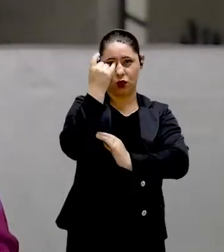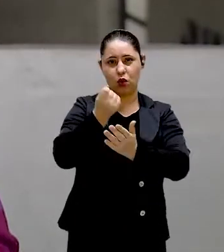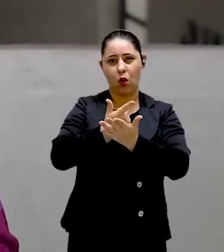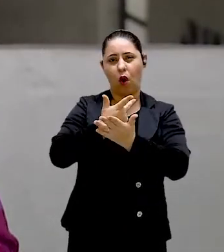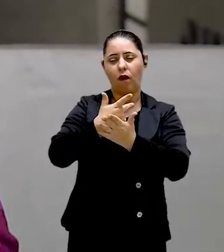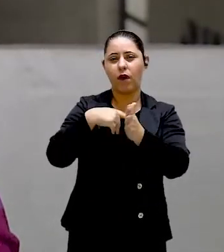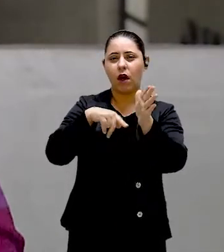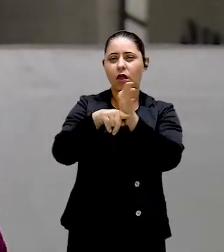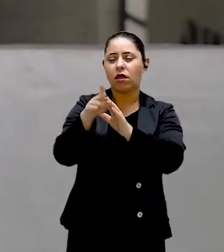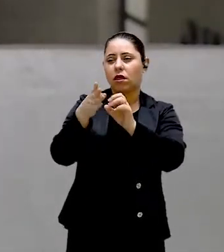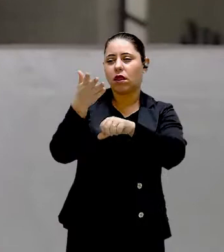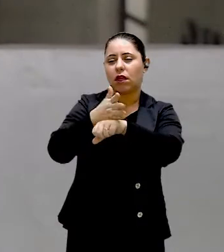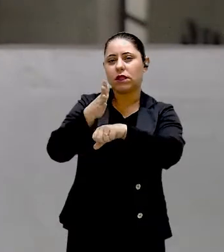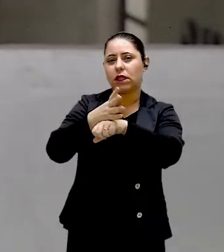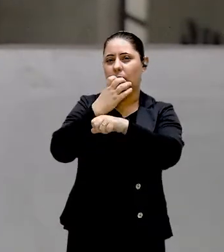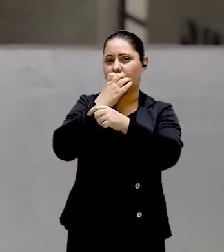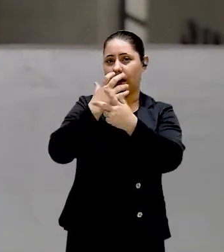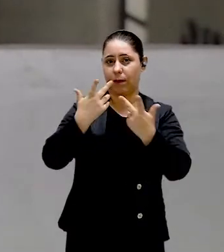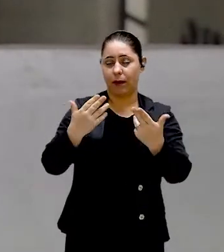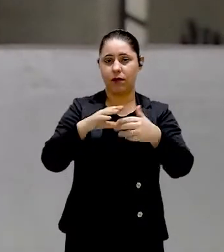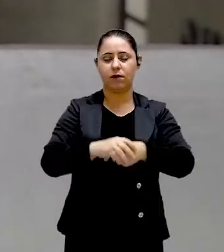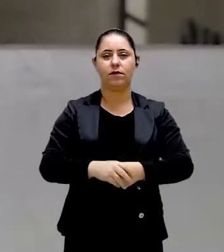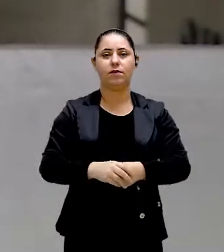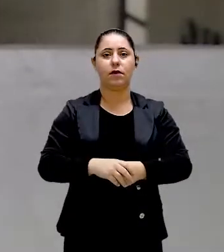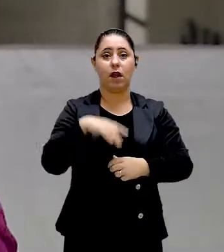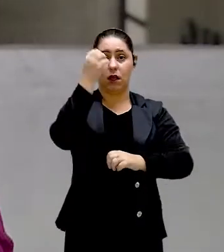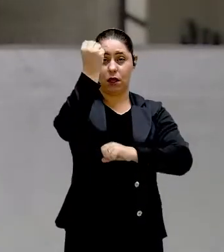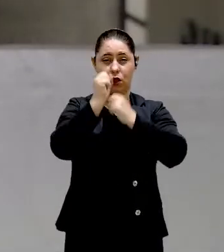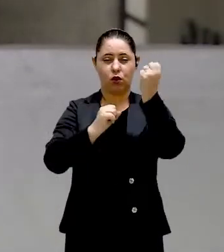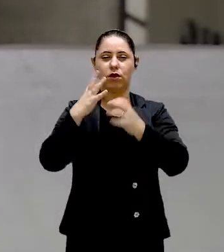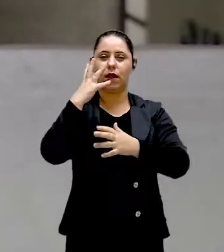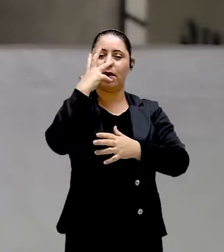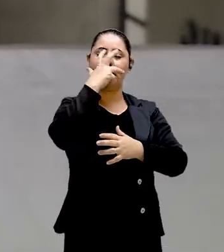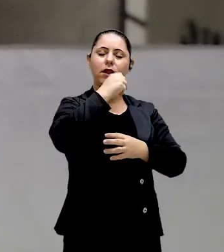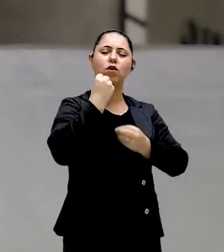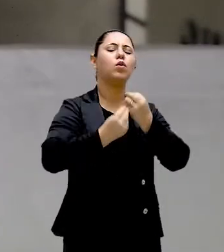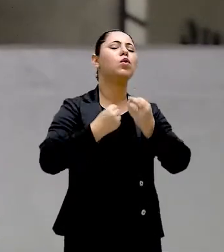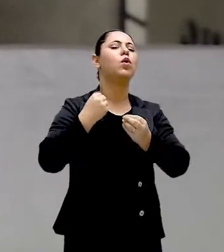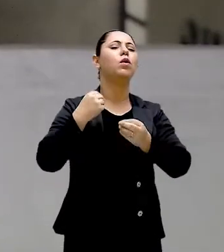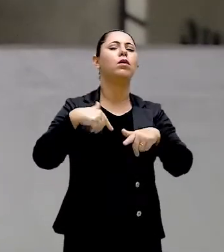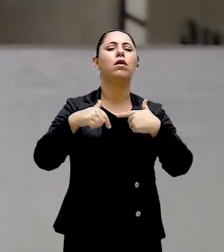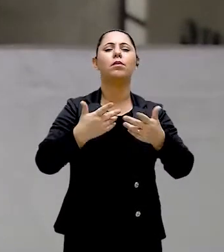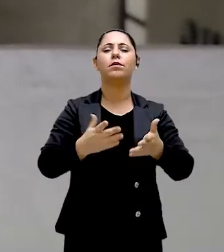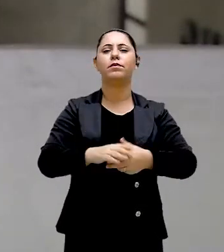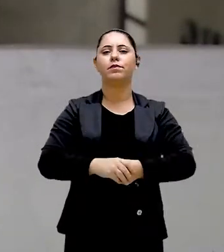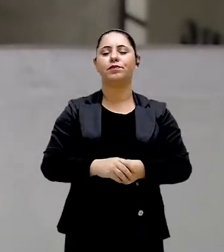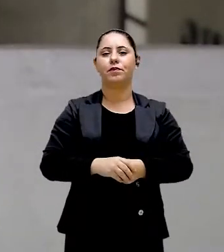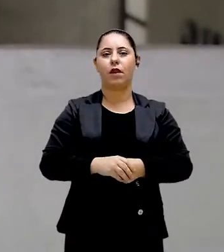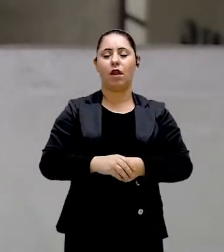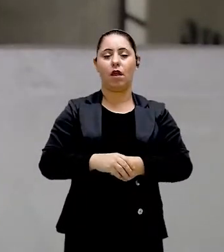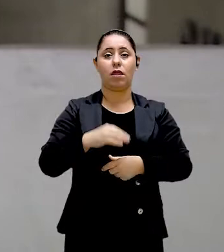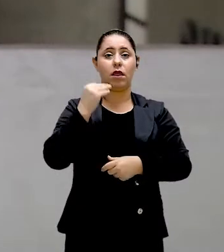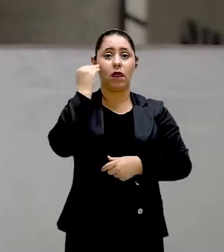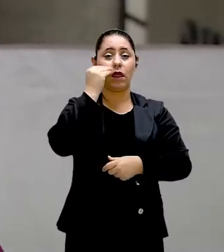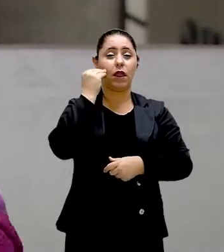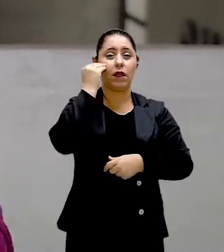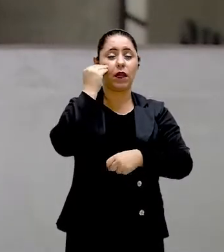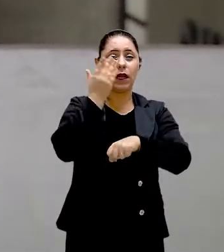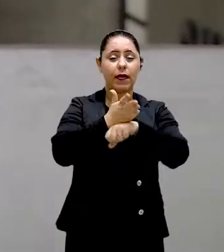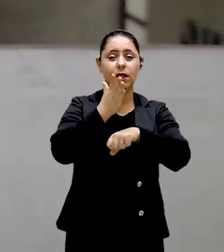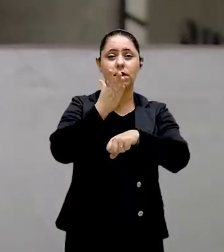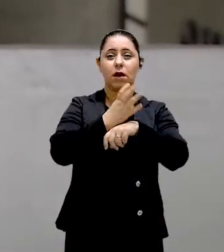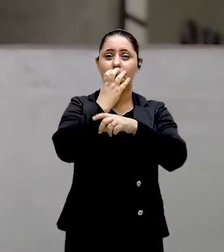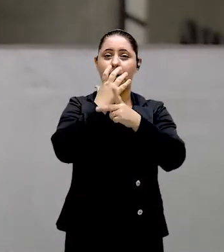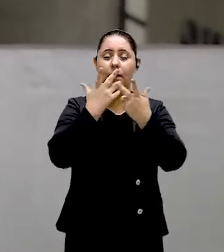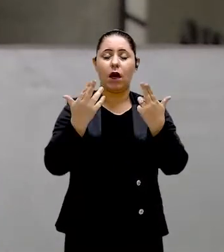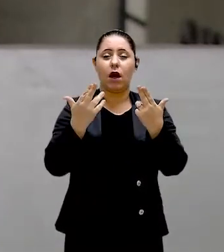em animais? E a indústria da beleza, como que age? A testagem em animais é um assunto polêmico e